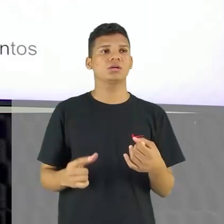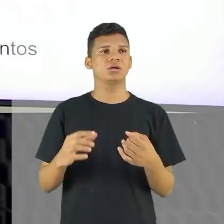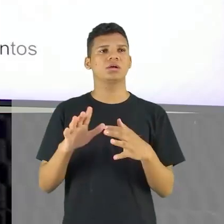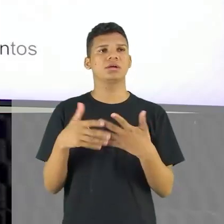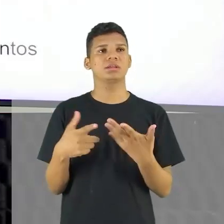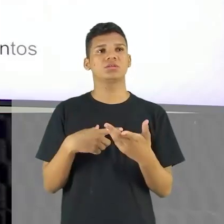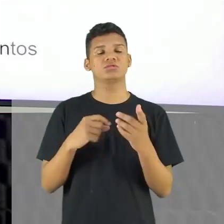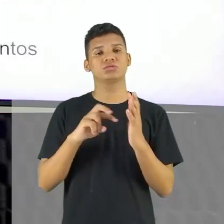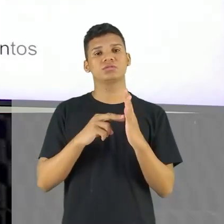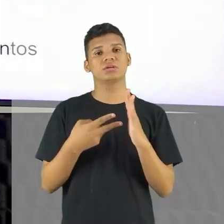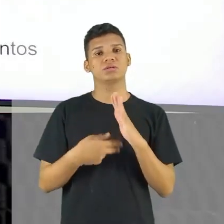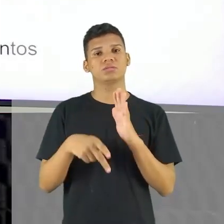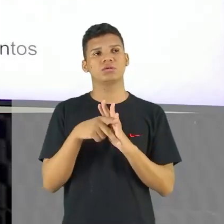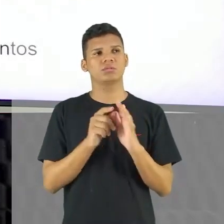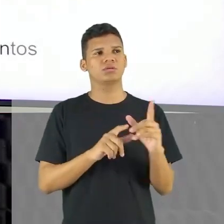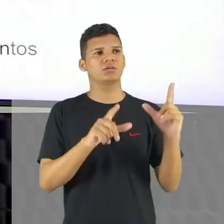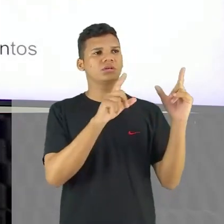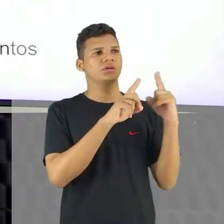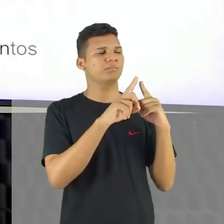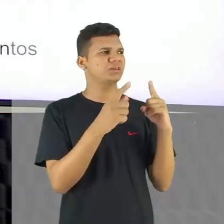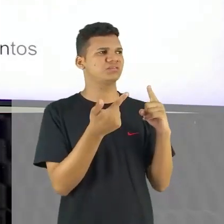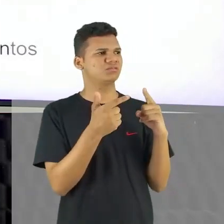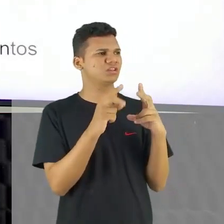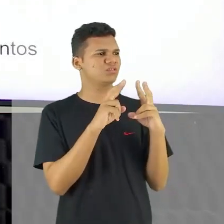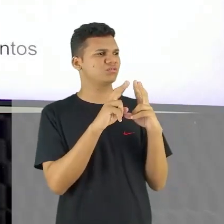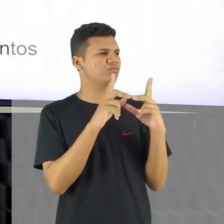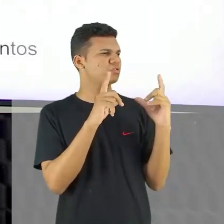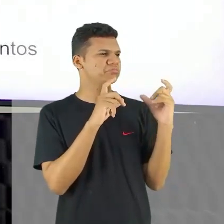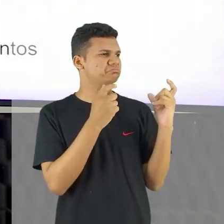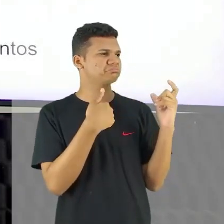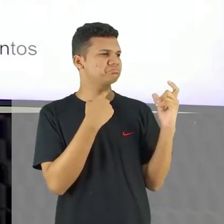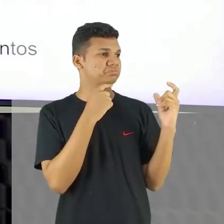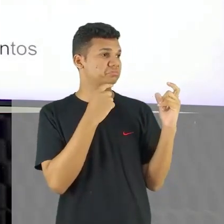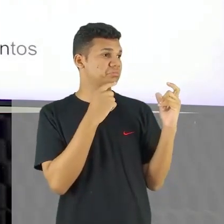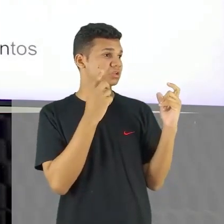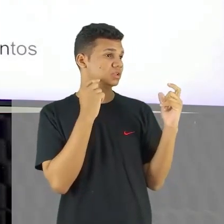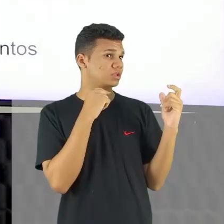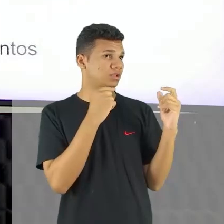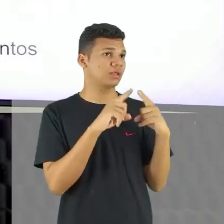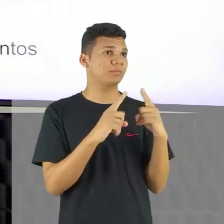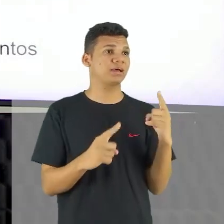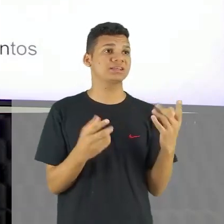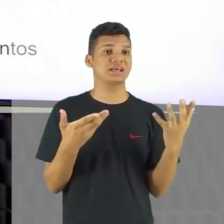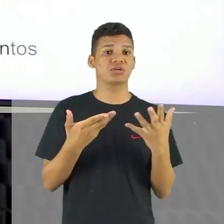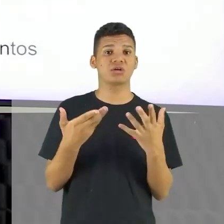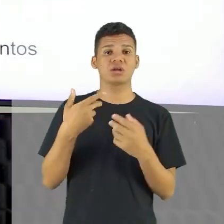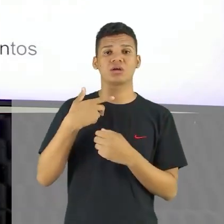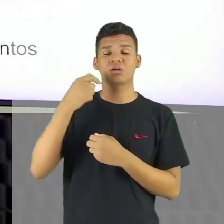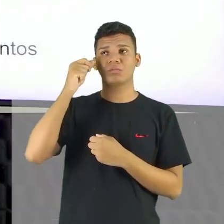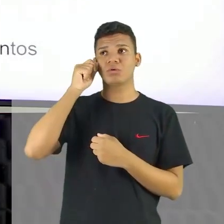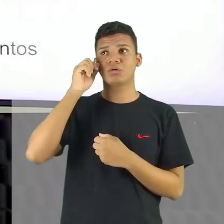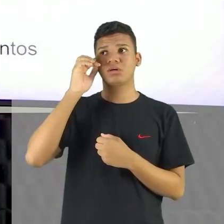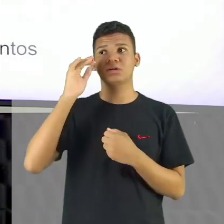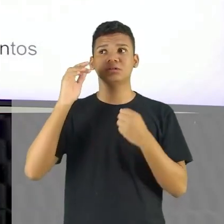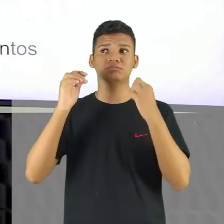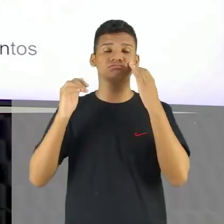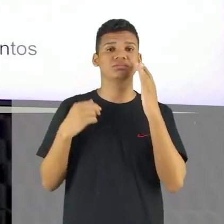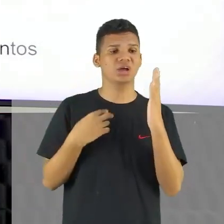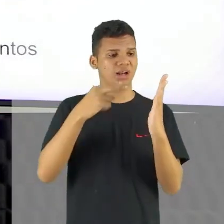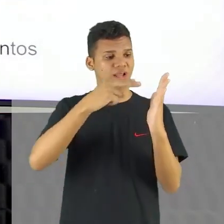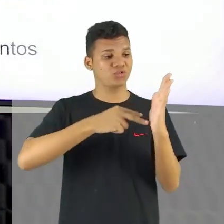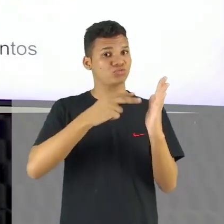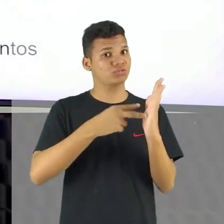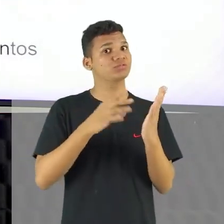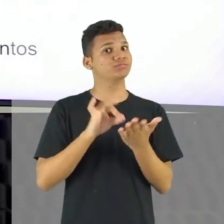sugestivas imagens. Calma, não tem nenhuma foto aqui, eu não vi nenhuma imagem. Você faz a imagem na sua mente quando você faz as suas leituras,